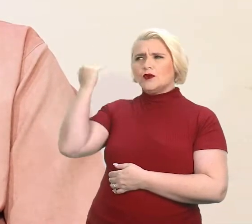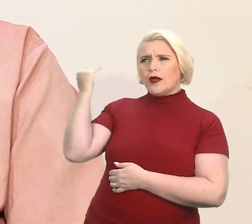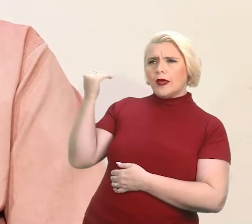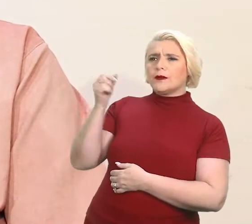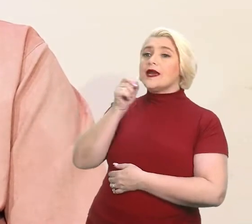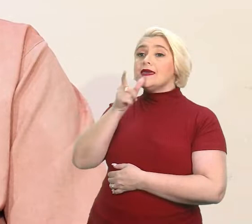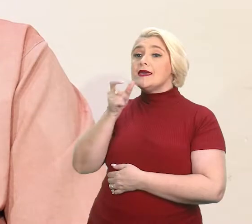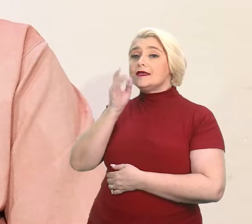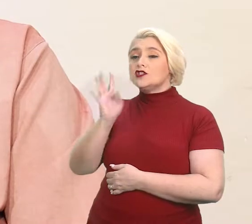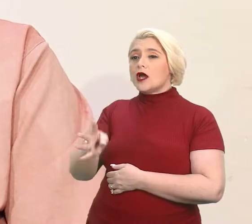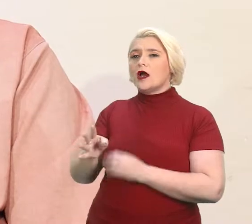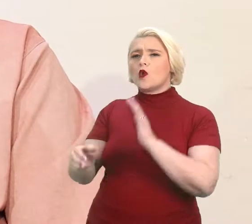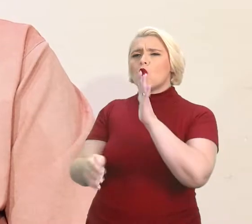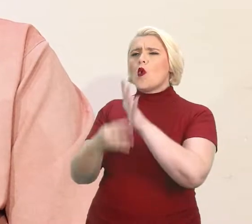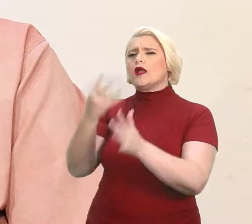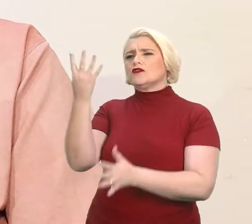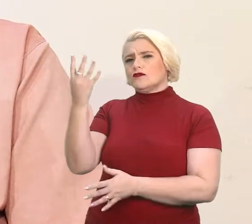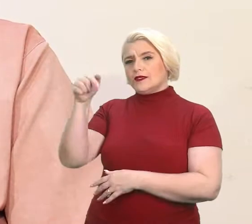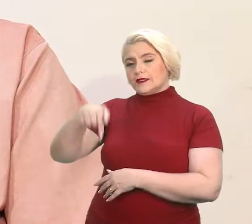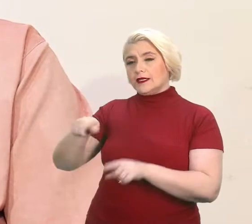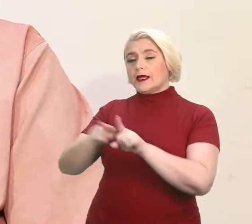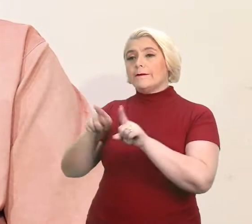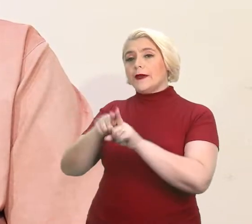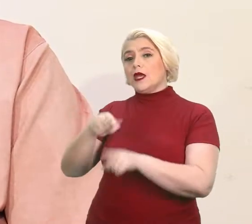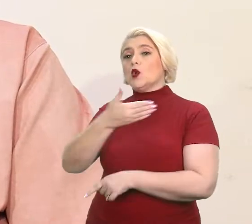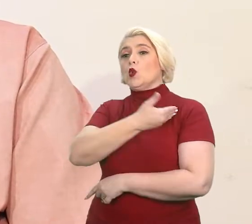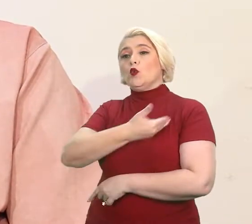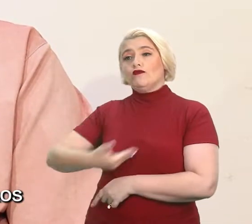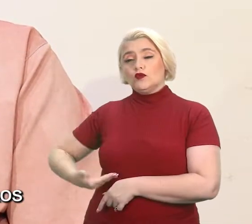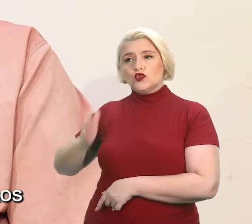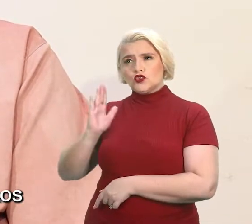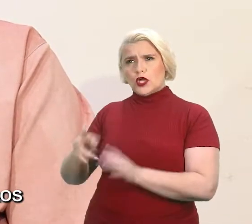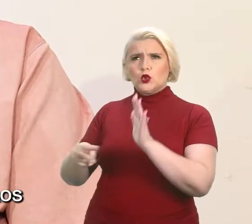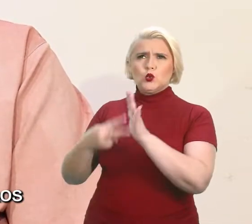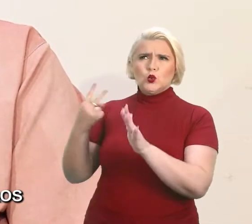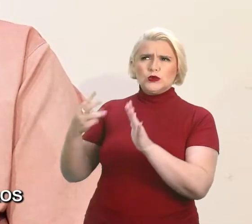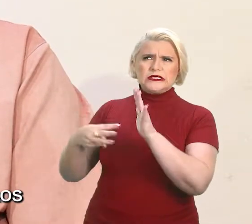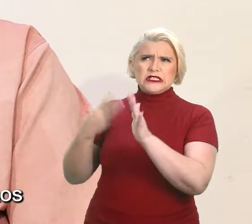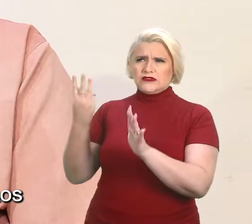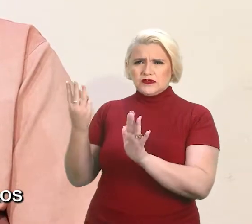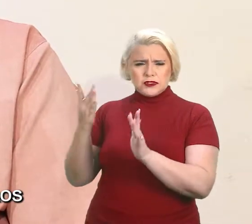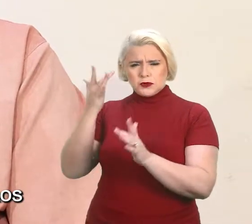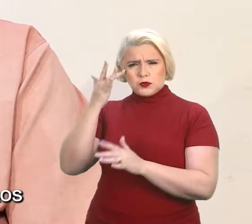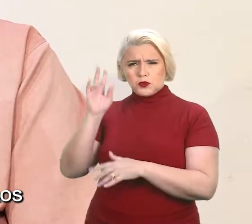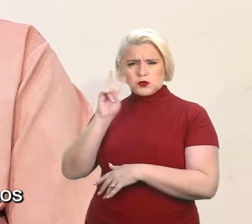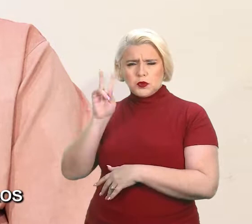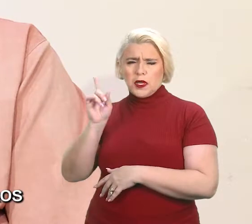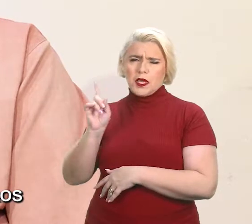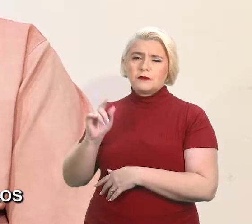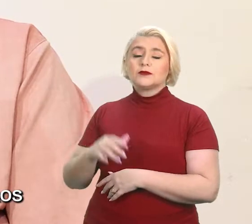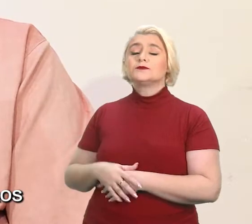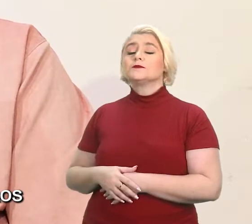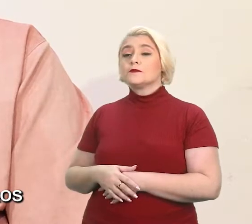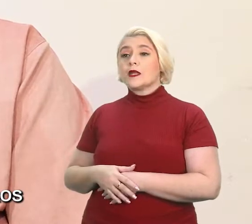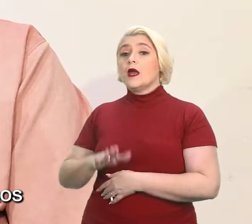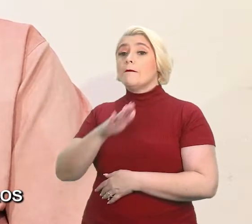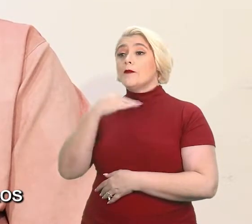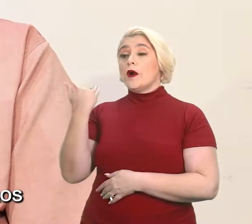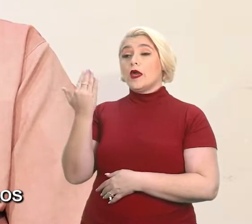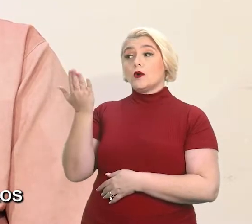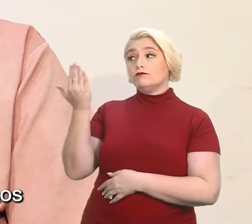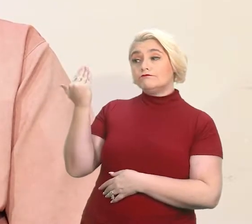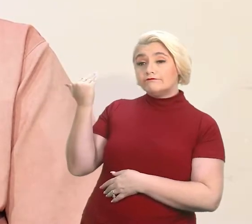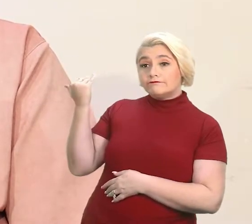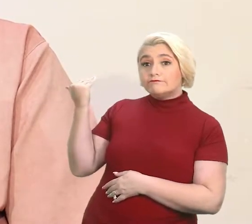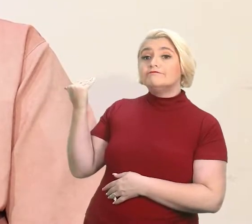vezes em Goiânia, foi governador 2 ou 3 vezes, eu não recordo. Morreu recentemente,